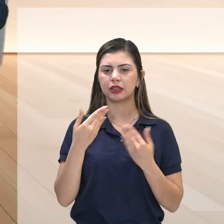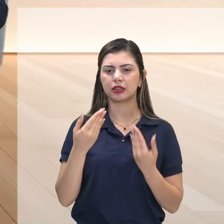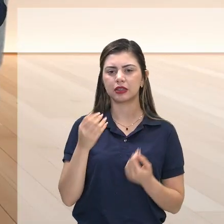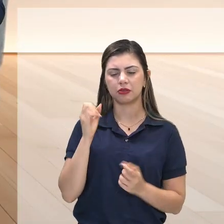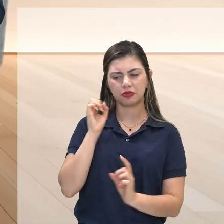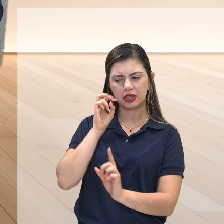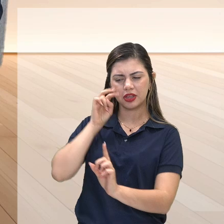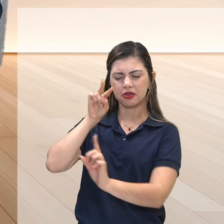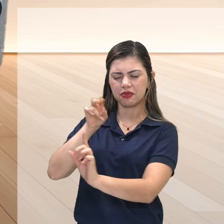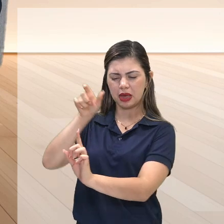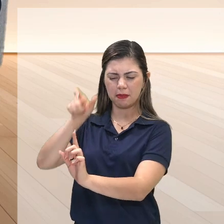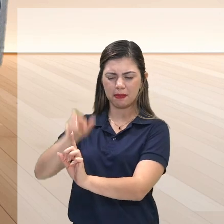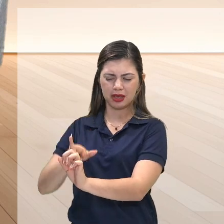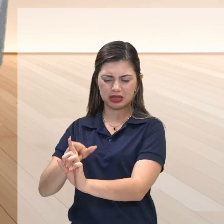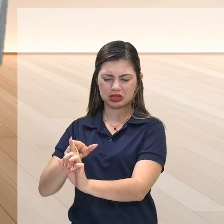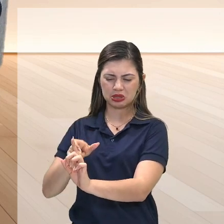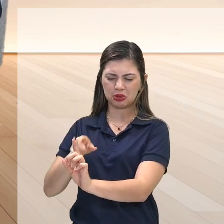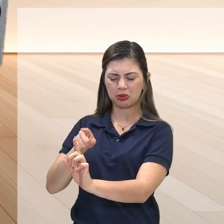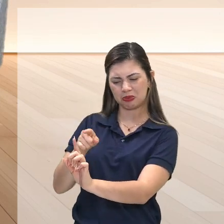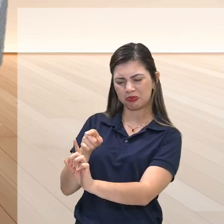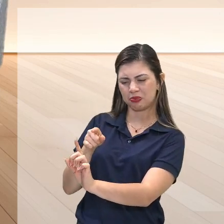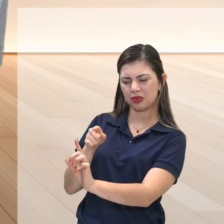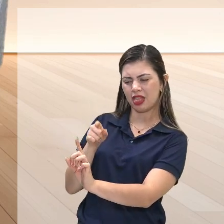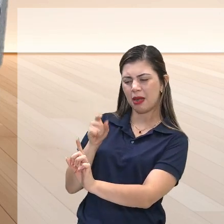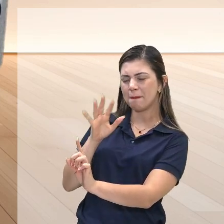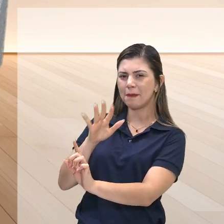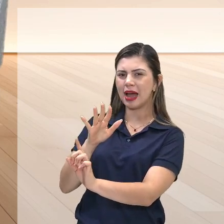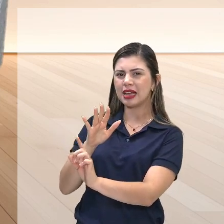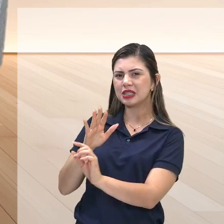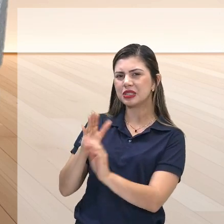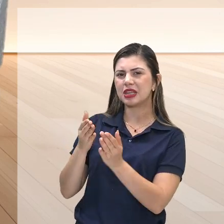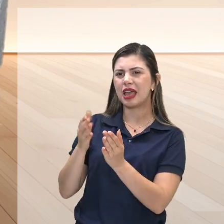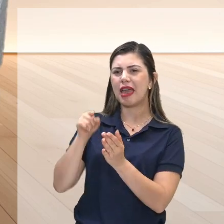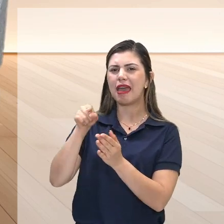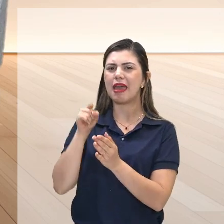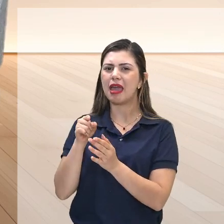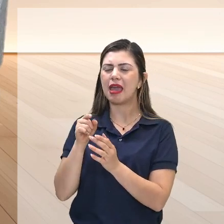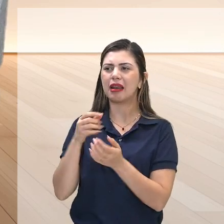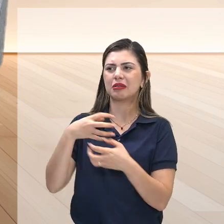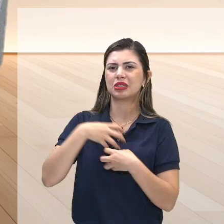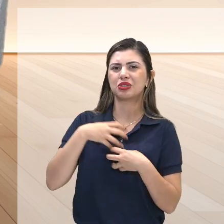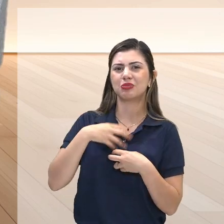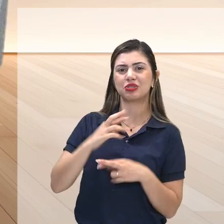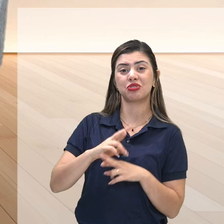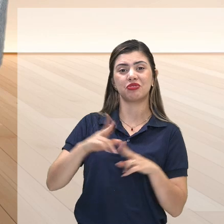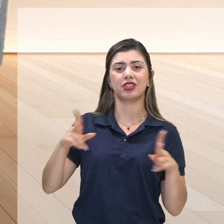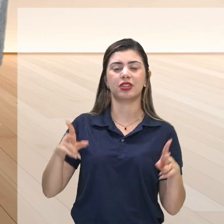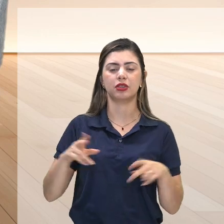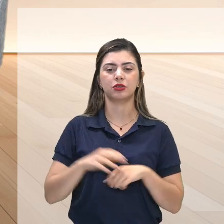um livro pela capa. Temos duas possibilidades ali. Nós temos a possibilidade de pensar,